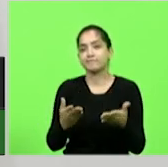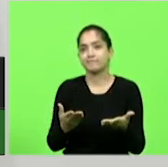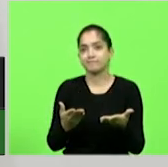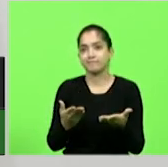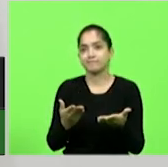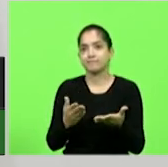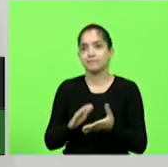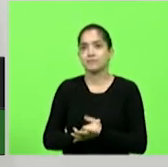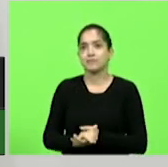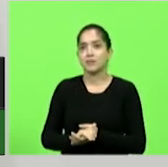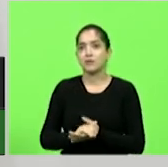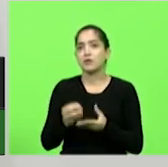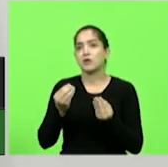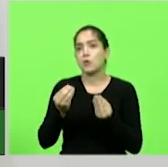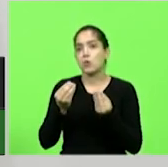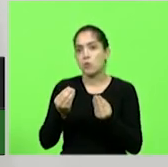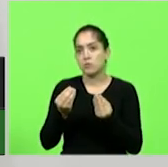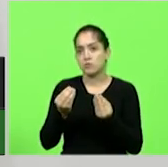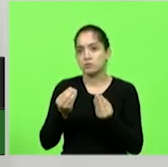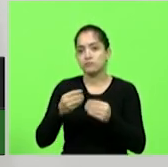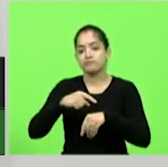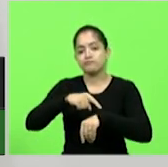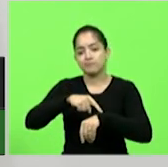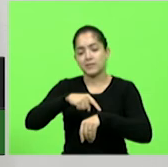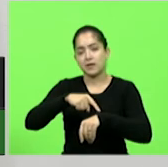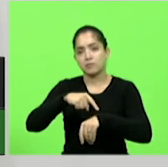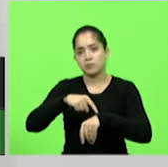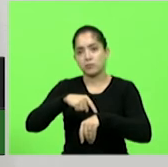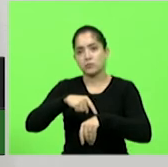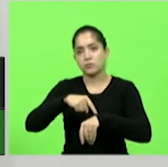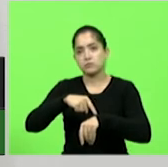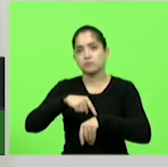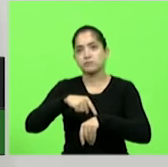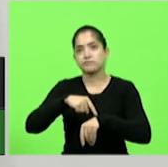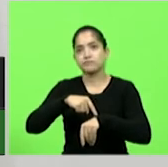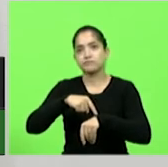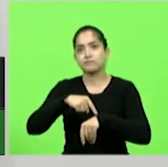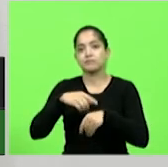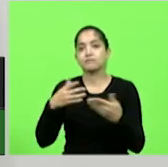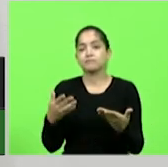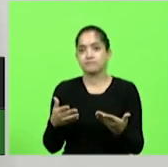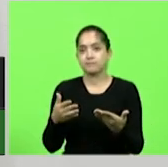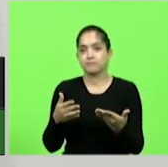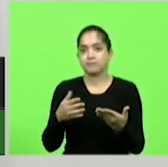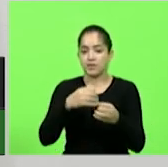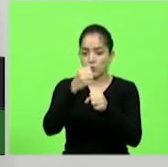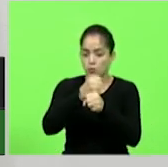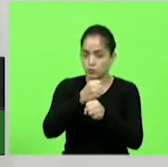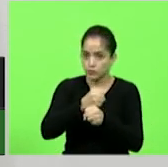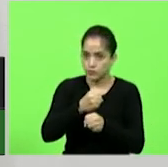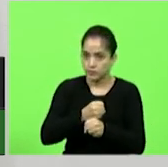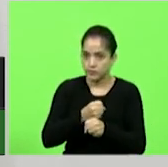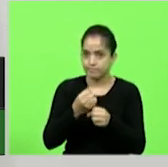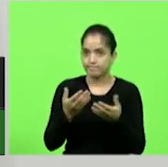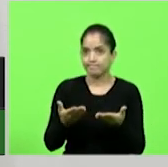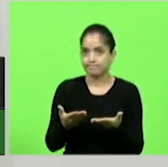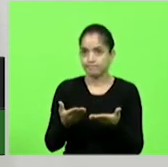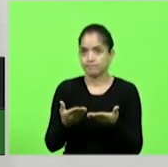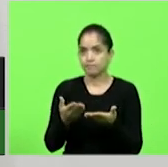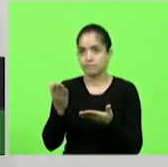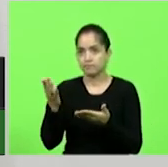Agora pensa quanto tempo vamos ter para ter essa ponte. Parece que o deputado Cobalcini